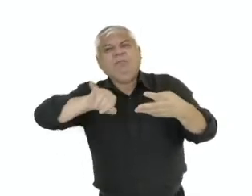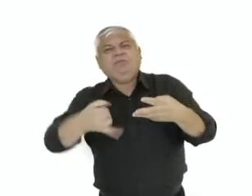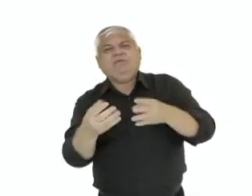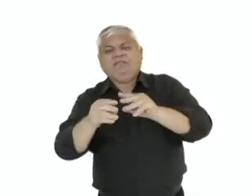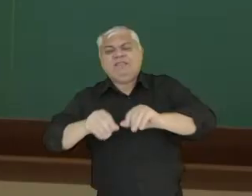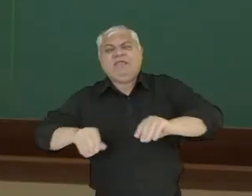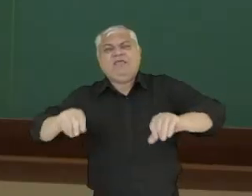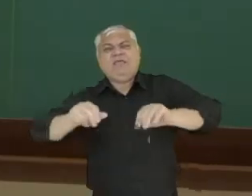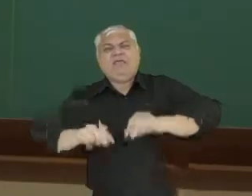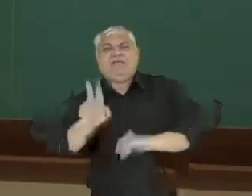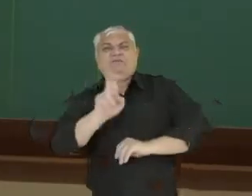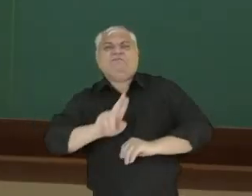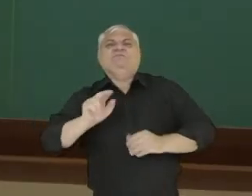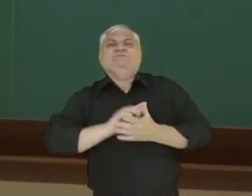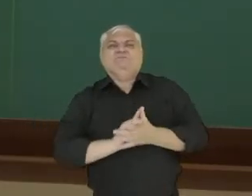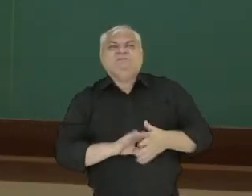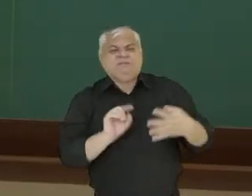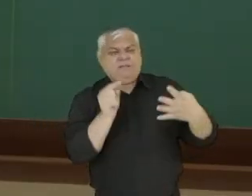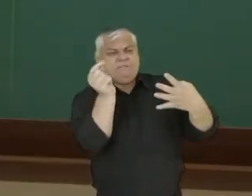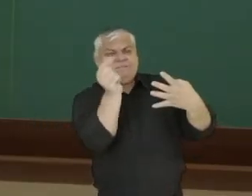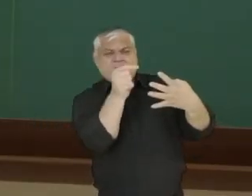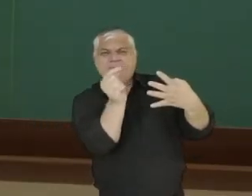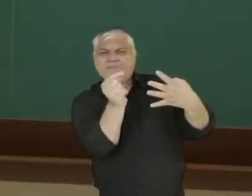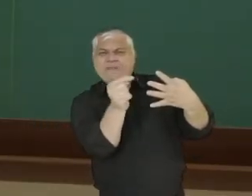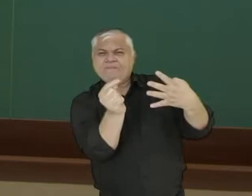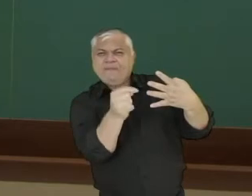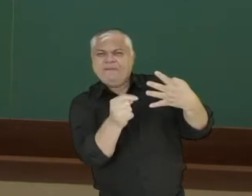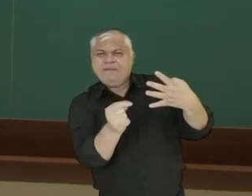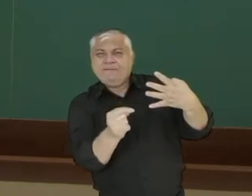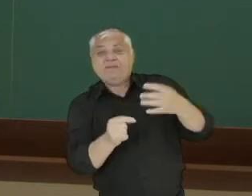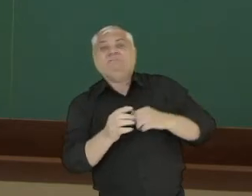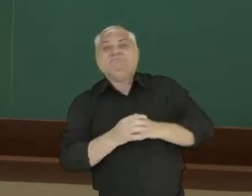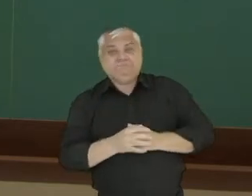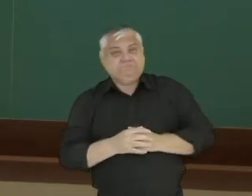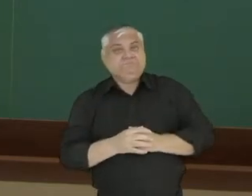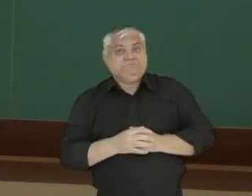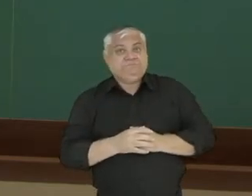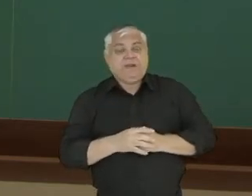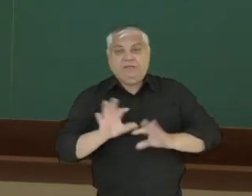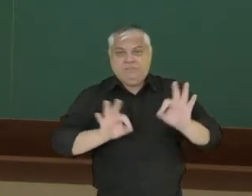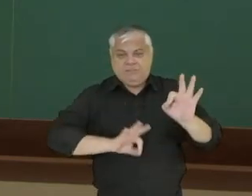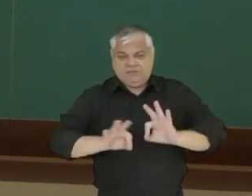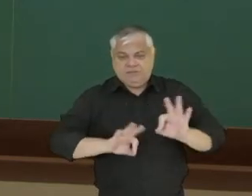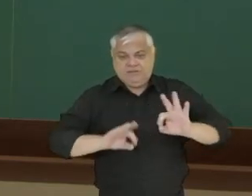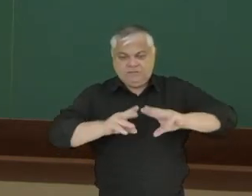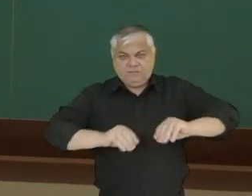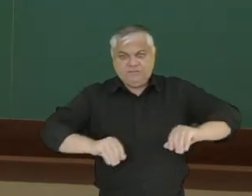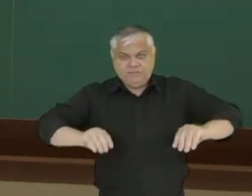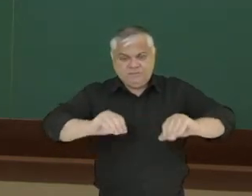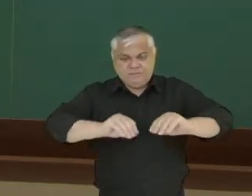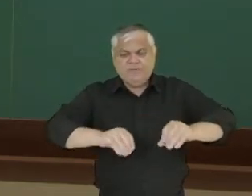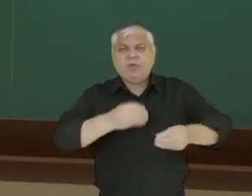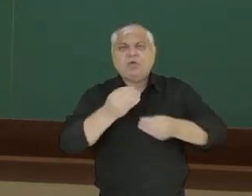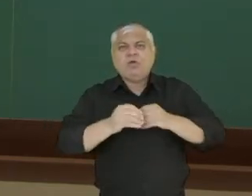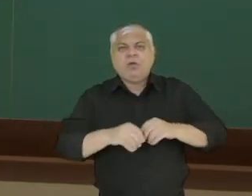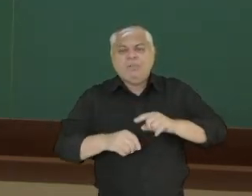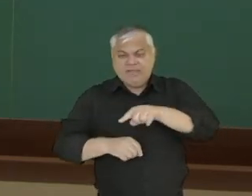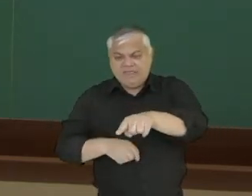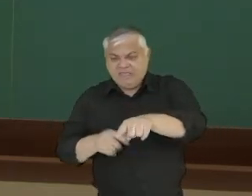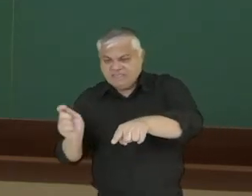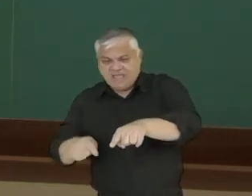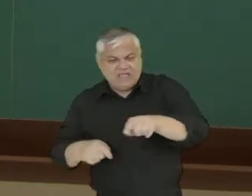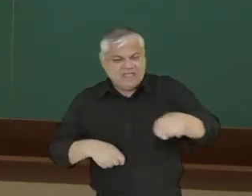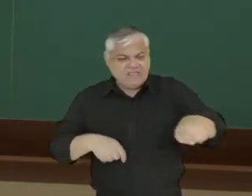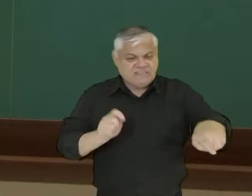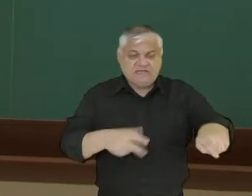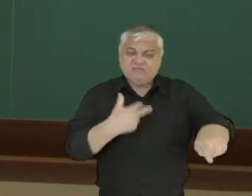município. Vale destacar que planejar o uso do solo no município é justamente dizer o que pode ser feito em cada área. Se uma